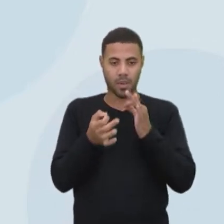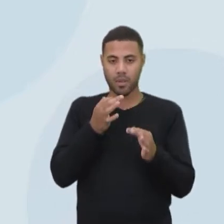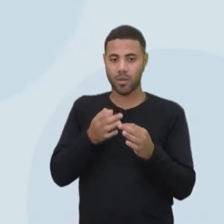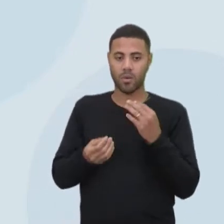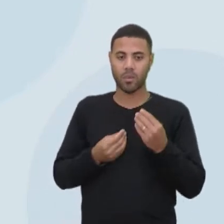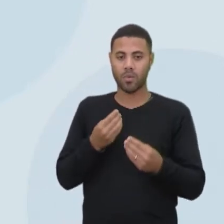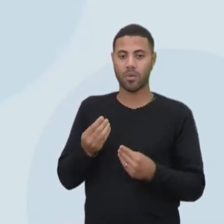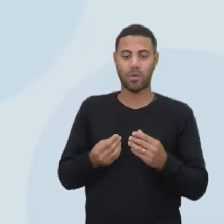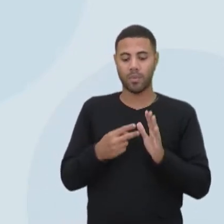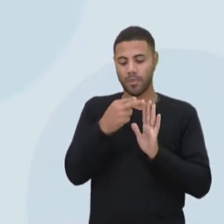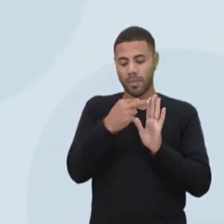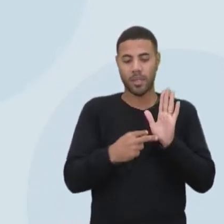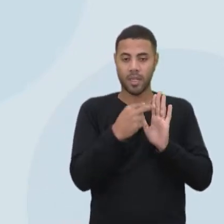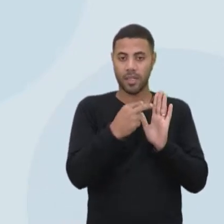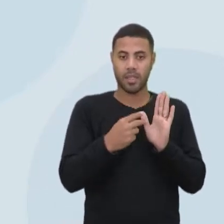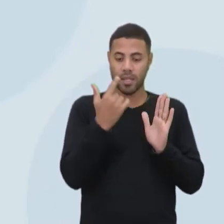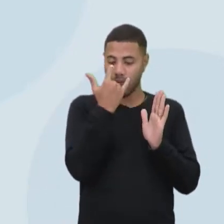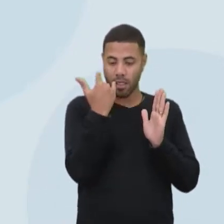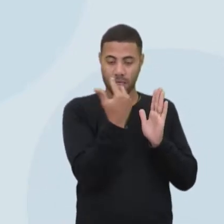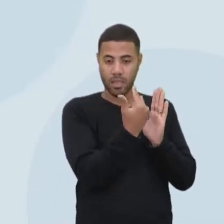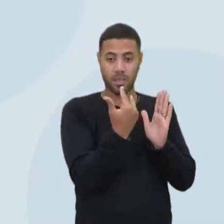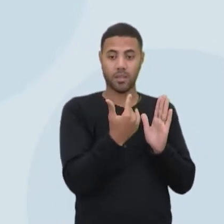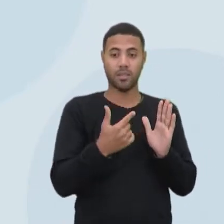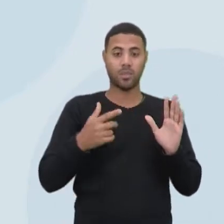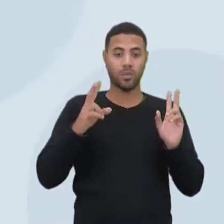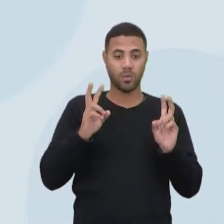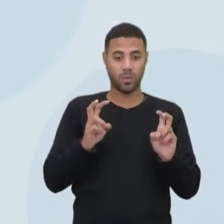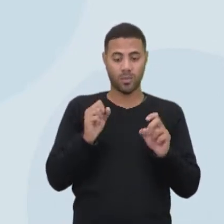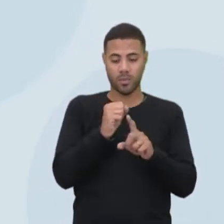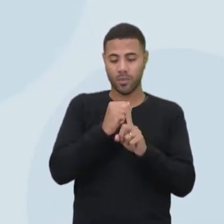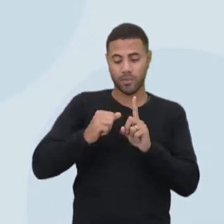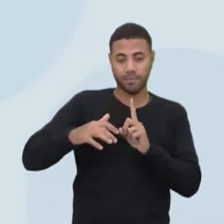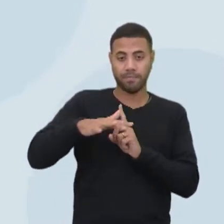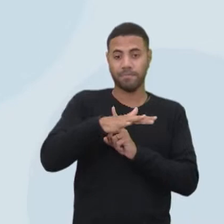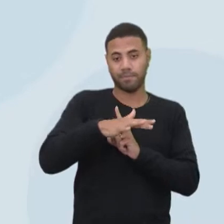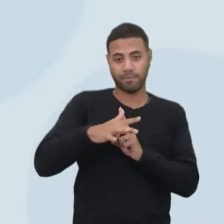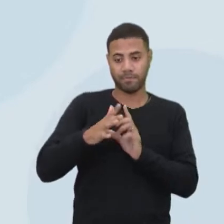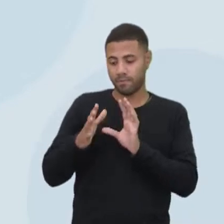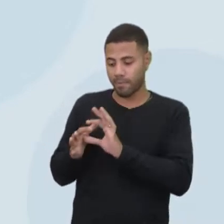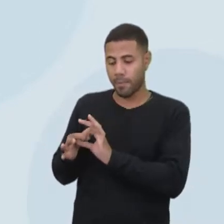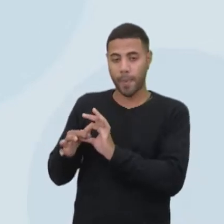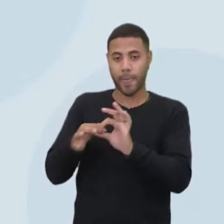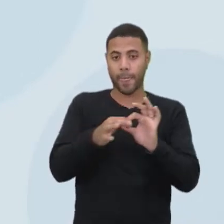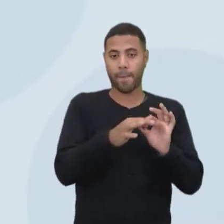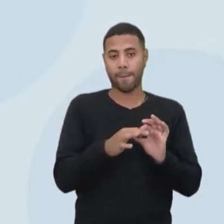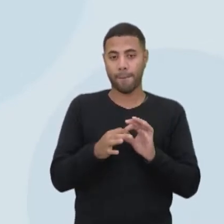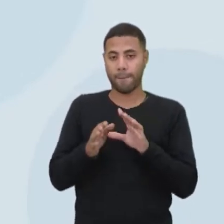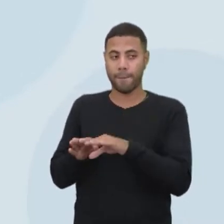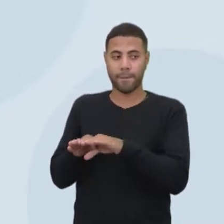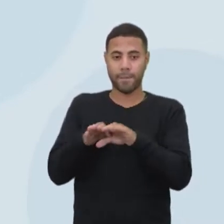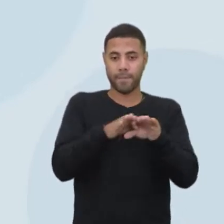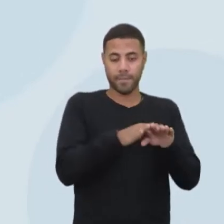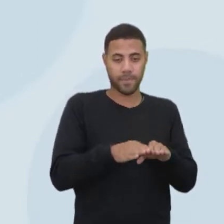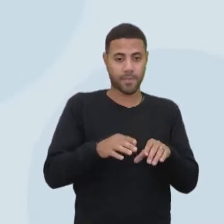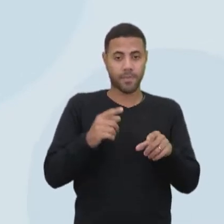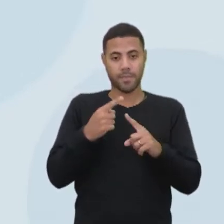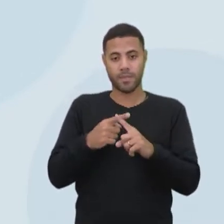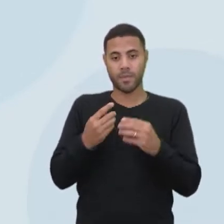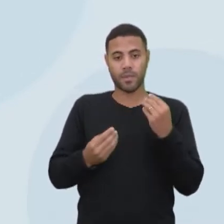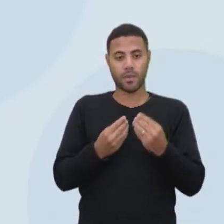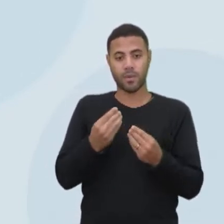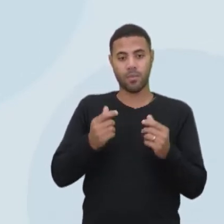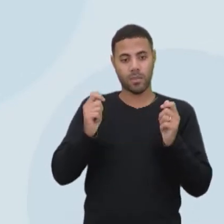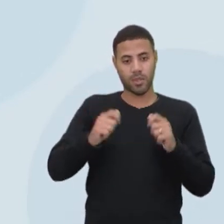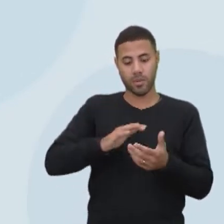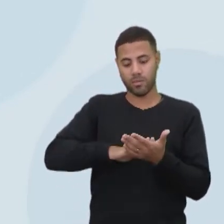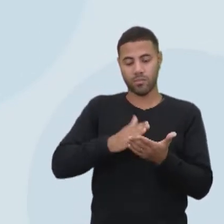dos leitores diante de assuntos relacionados à sociedade como um todo, Diante disso, como podemos interpretar essa